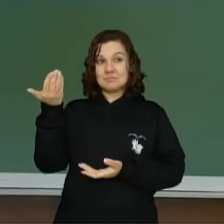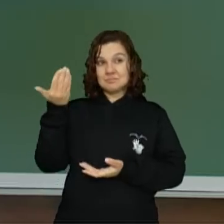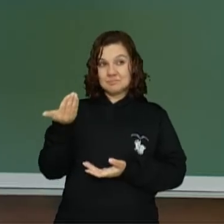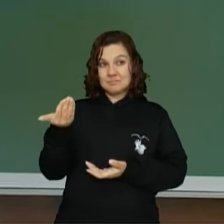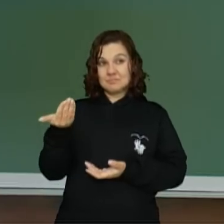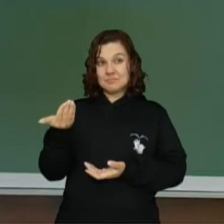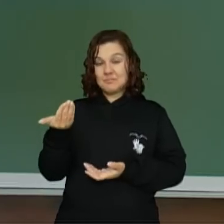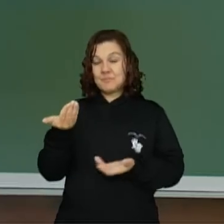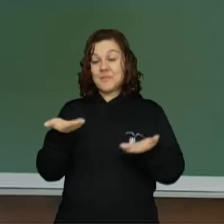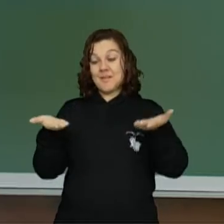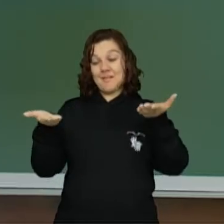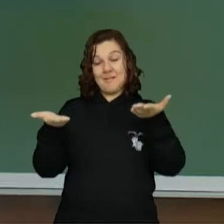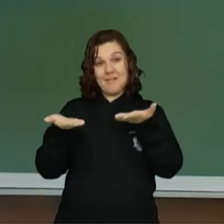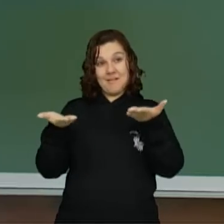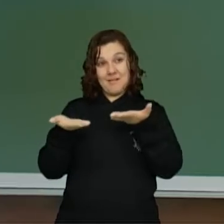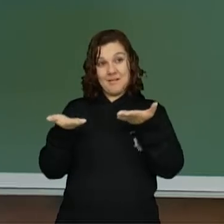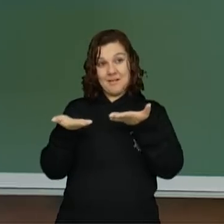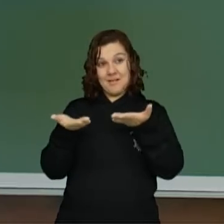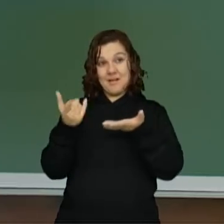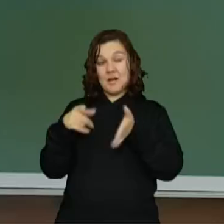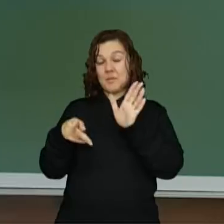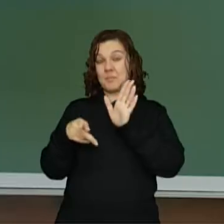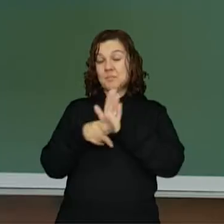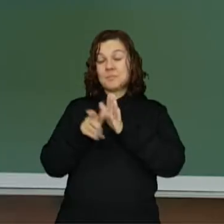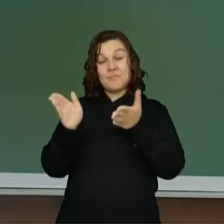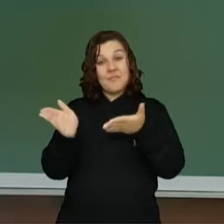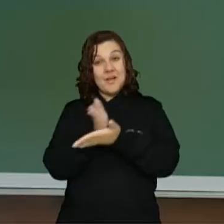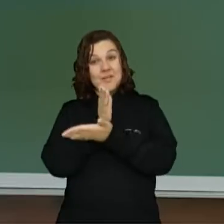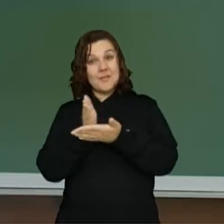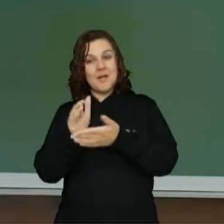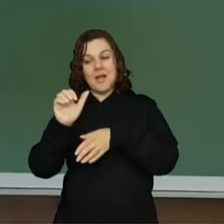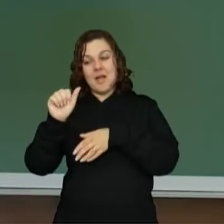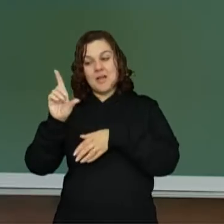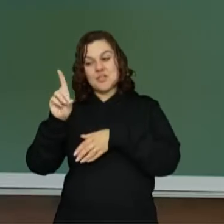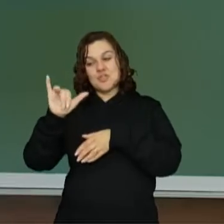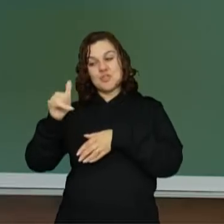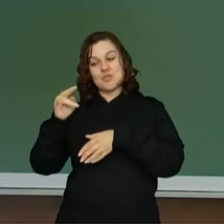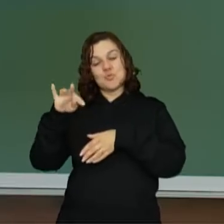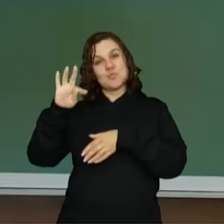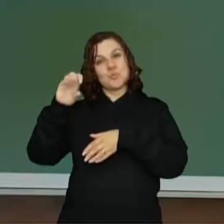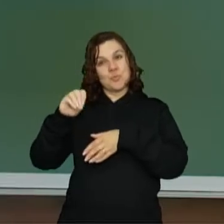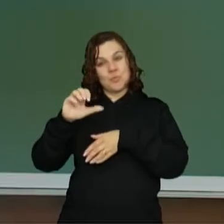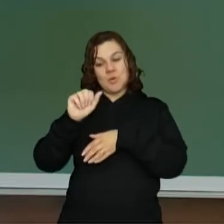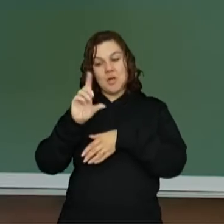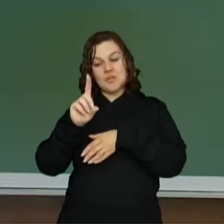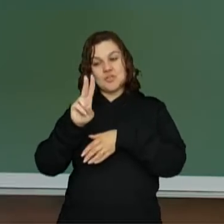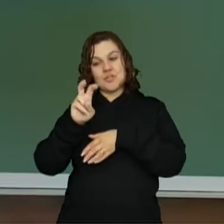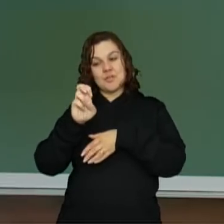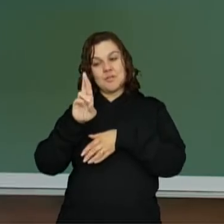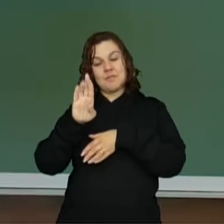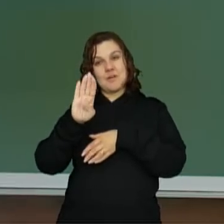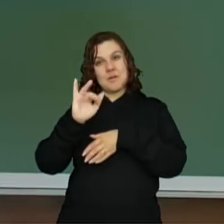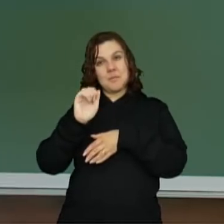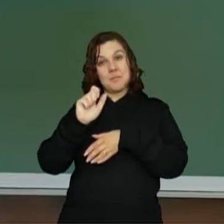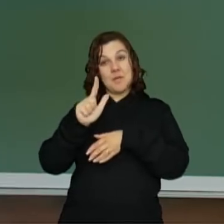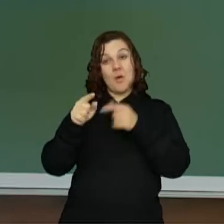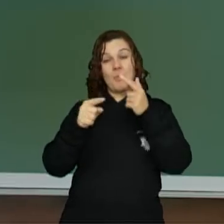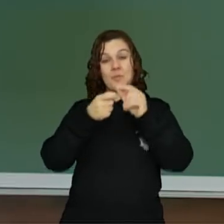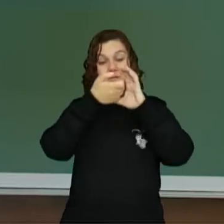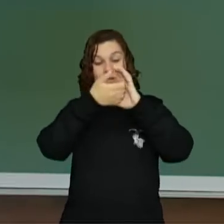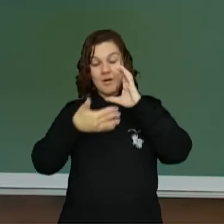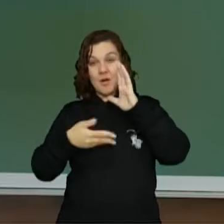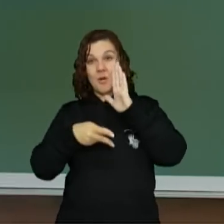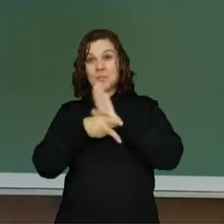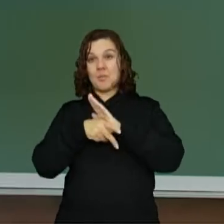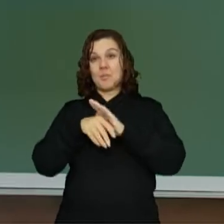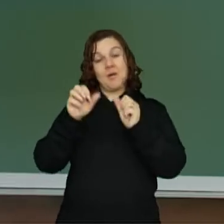né, que o agora ele vai classificar como adjunto adverbial, porque ele faz parte das categorias